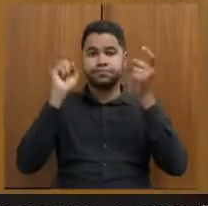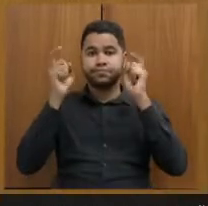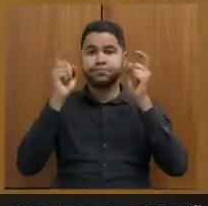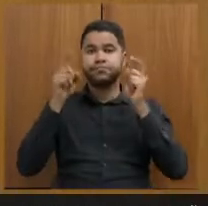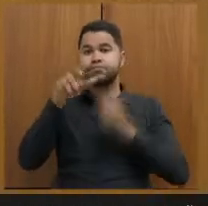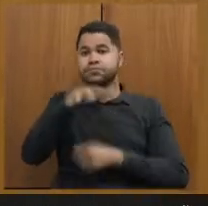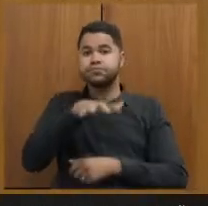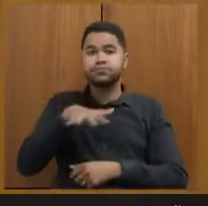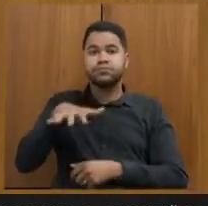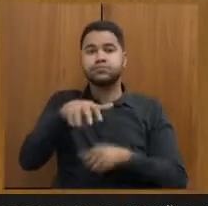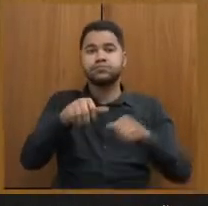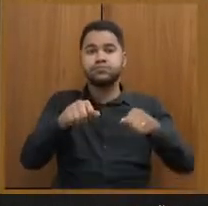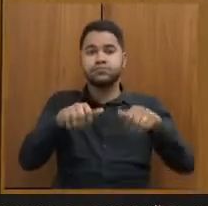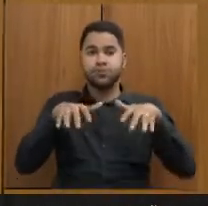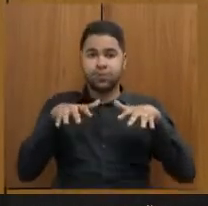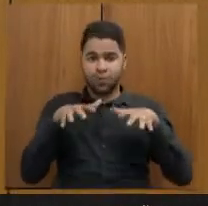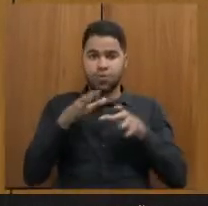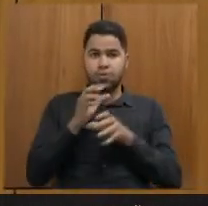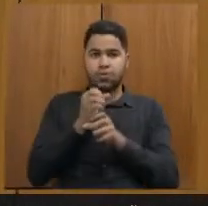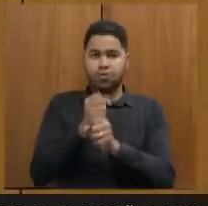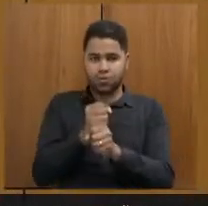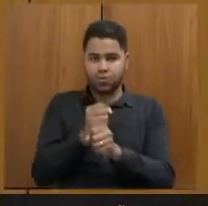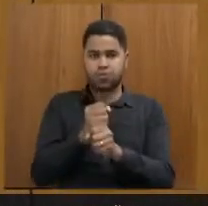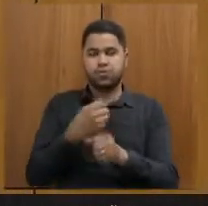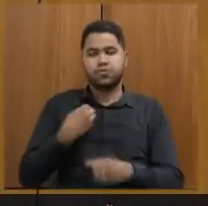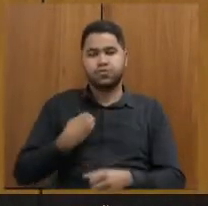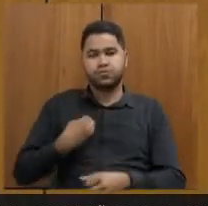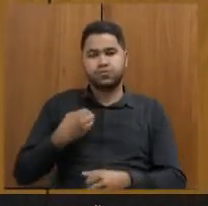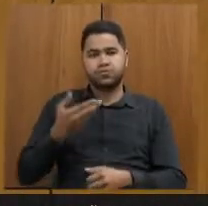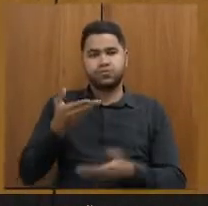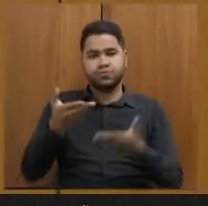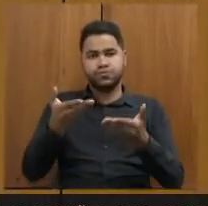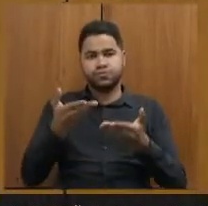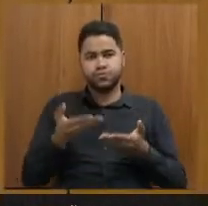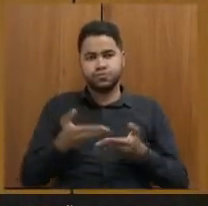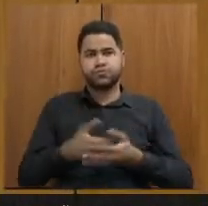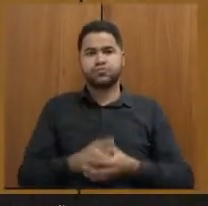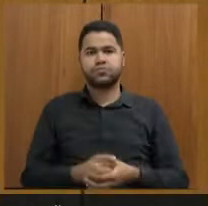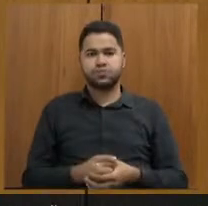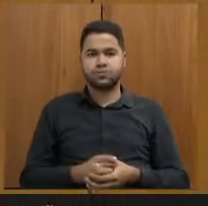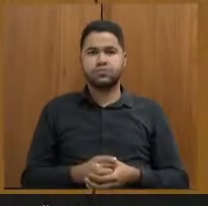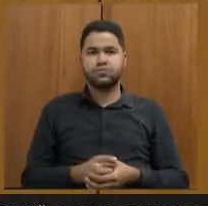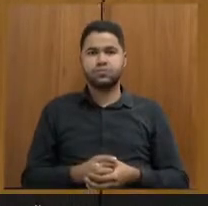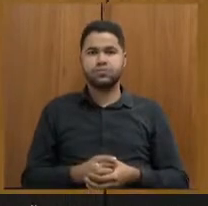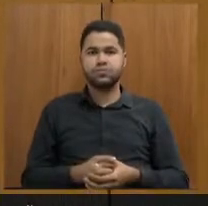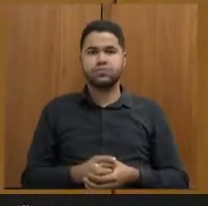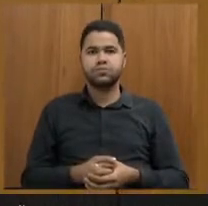compreende audiência de convidados E aí